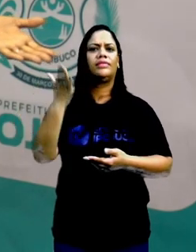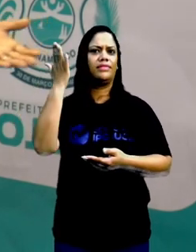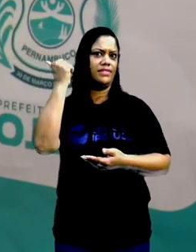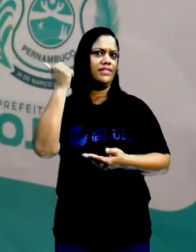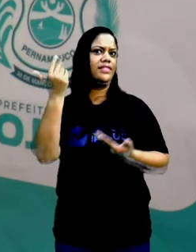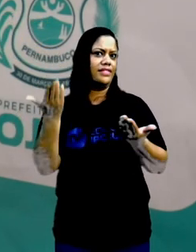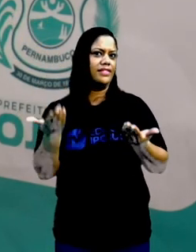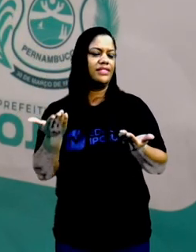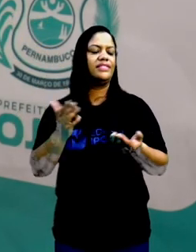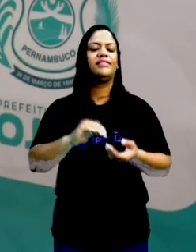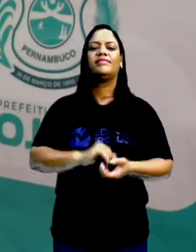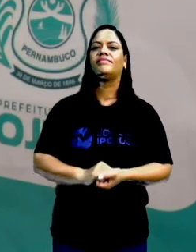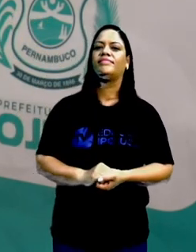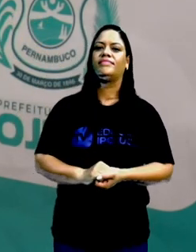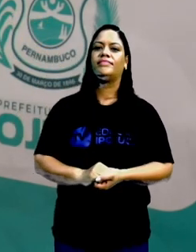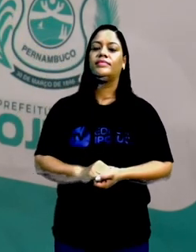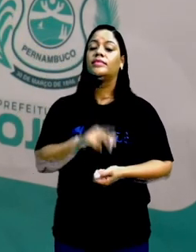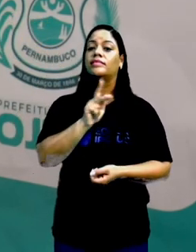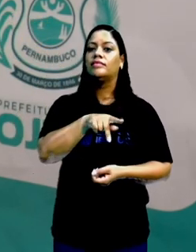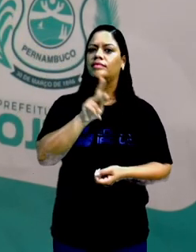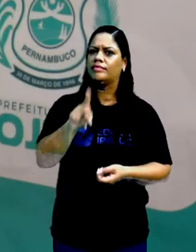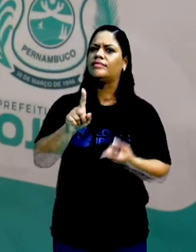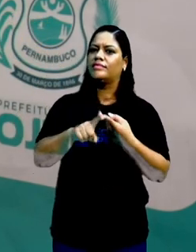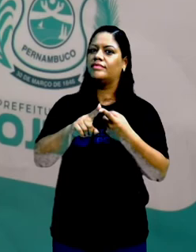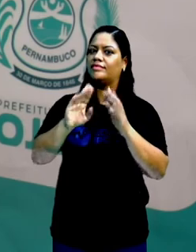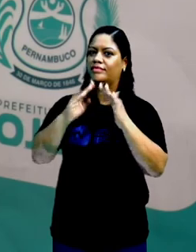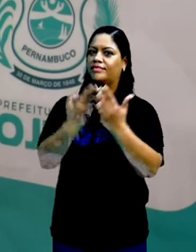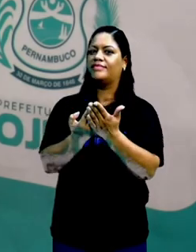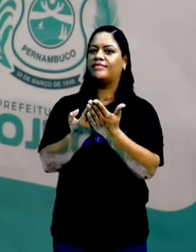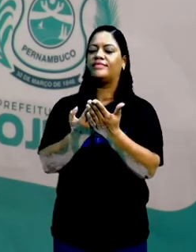né? Então, ou a professora mesmo,